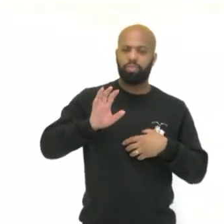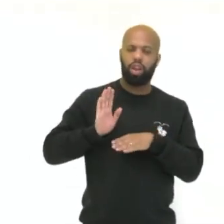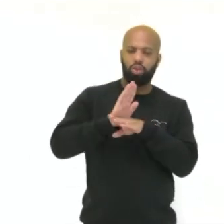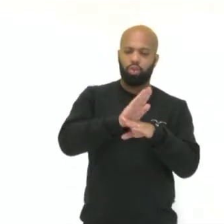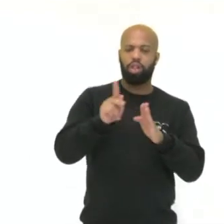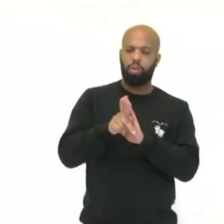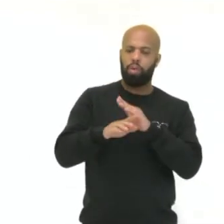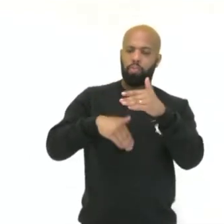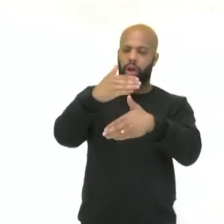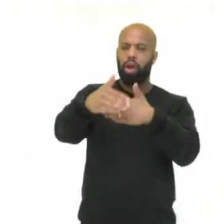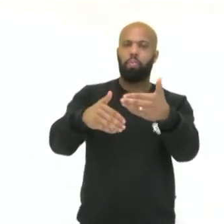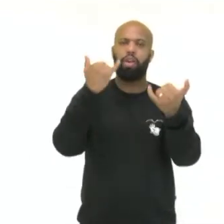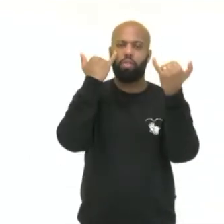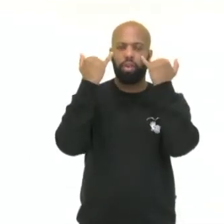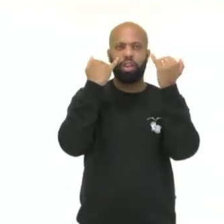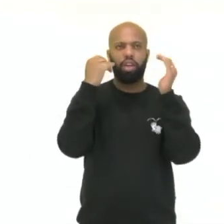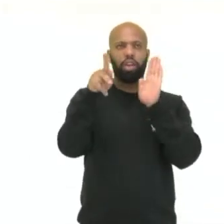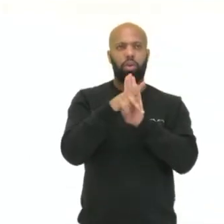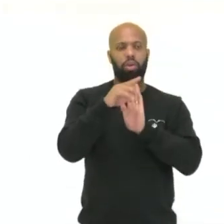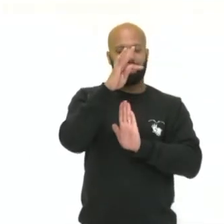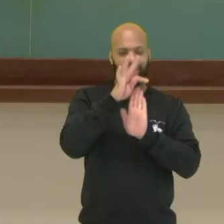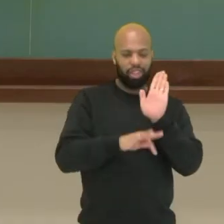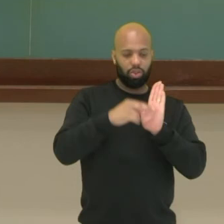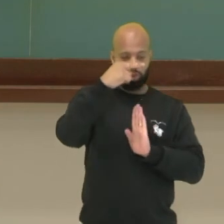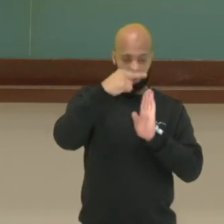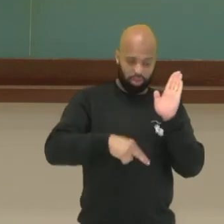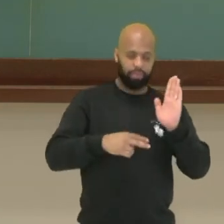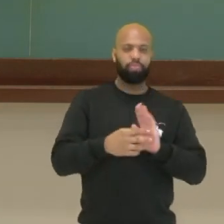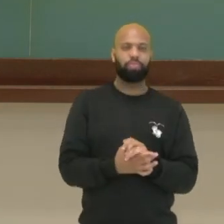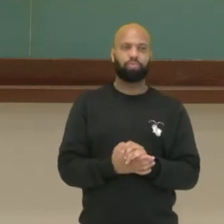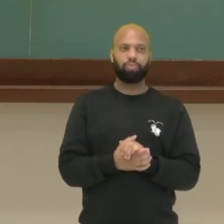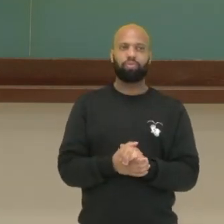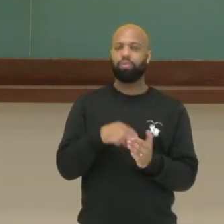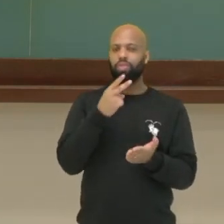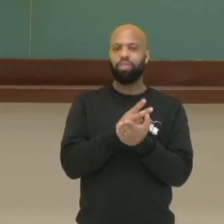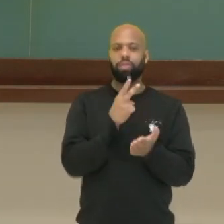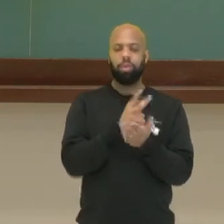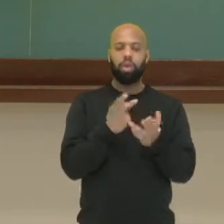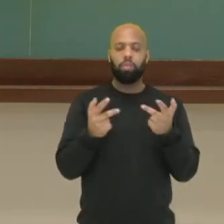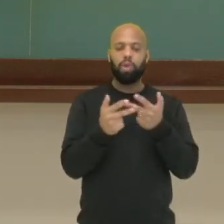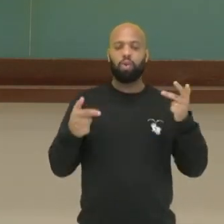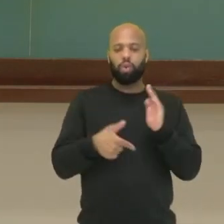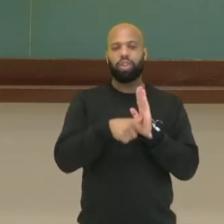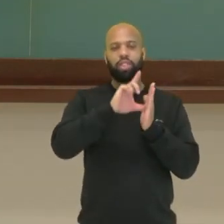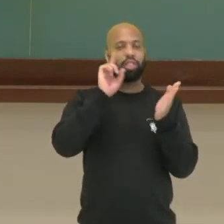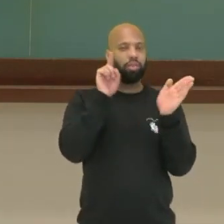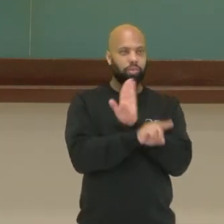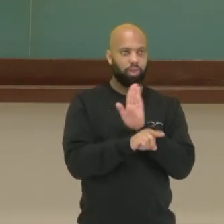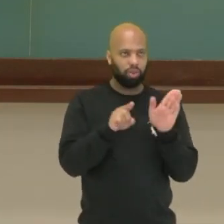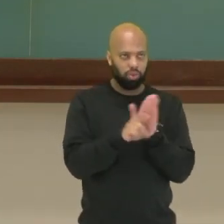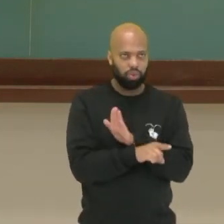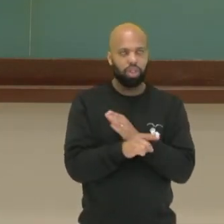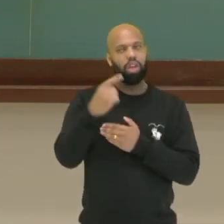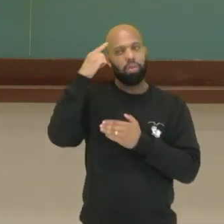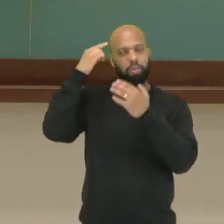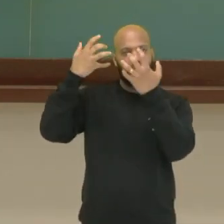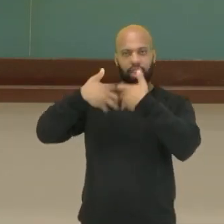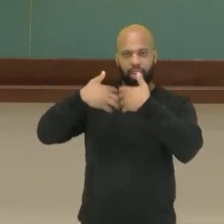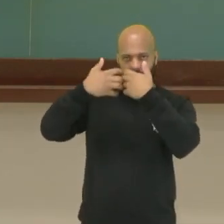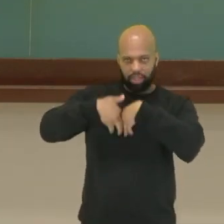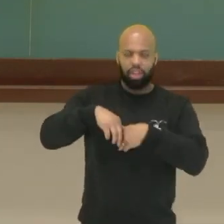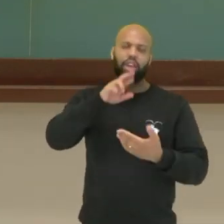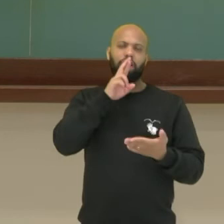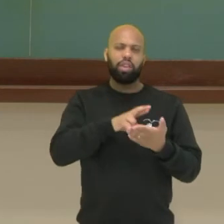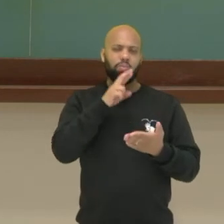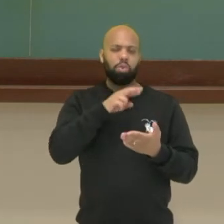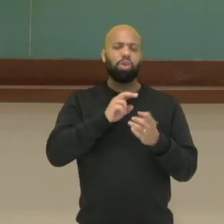com o aspecto informativo do trecho lido? É a mesma situação da questão anterior. Pensem lá. Qual